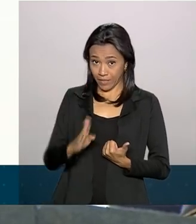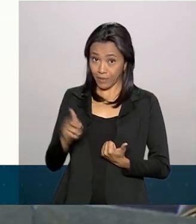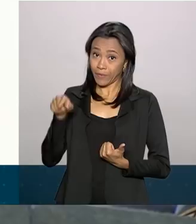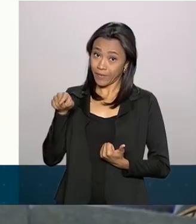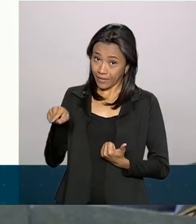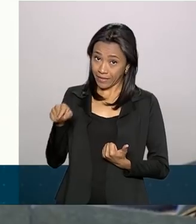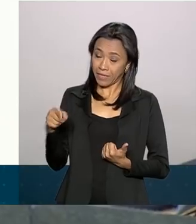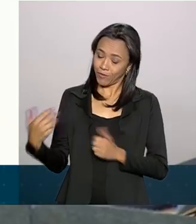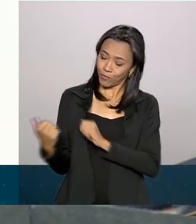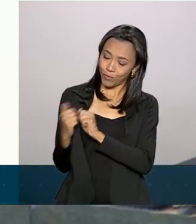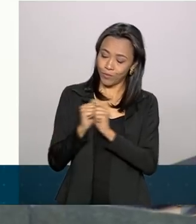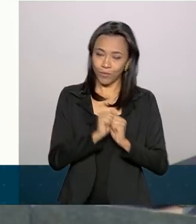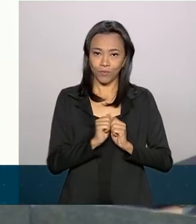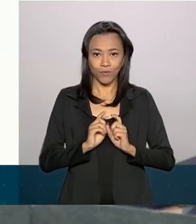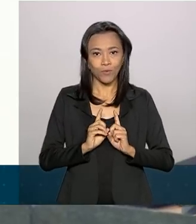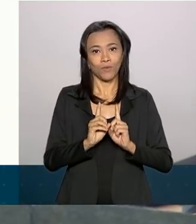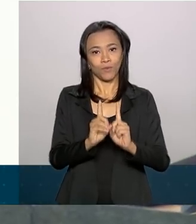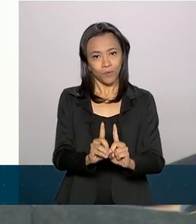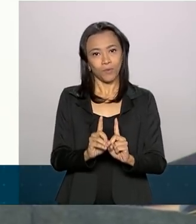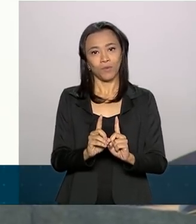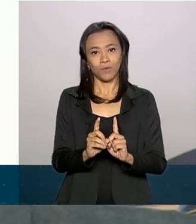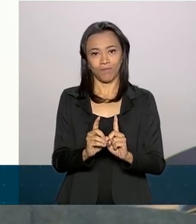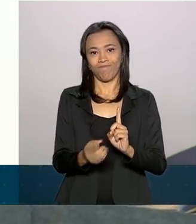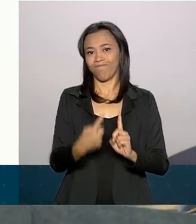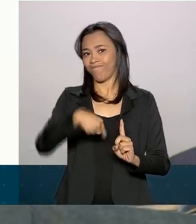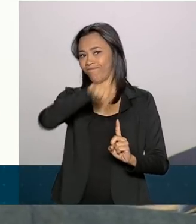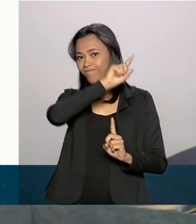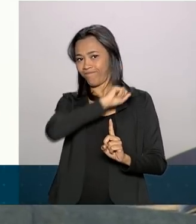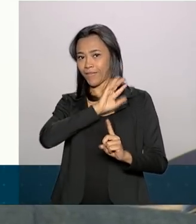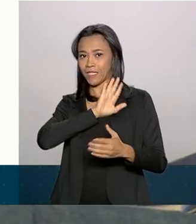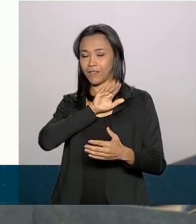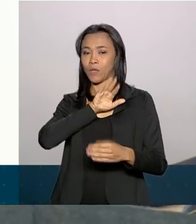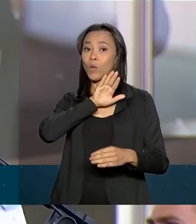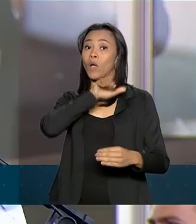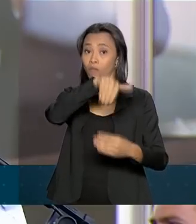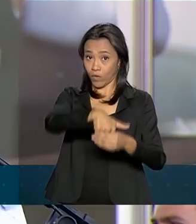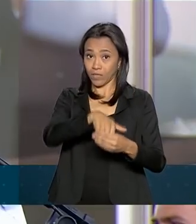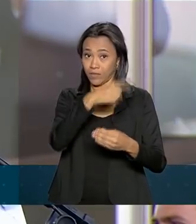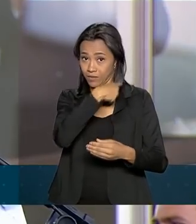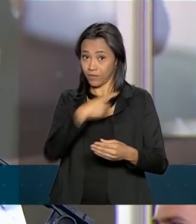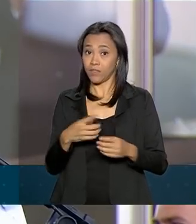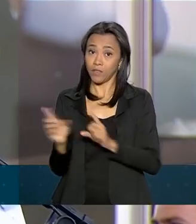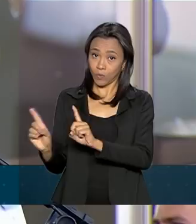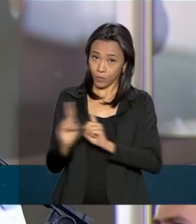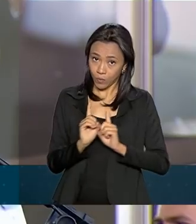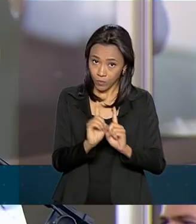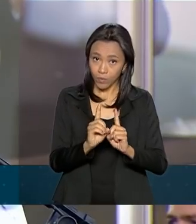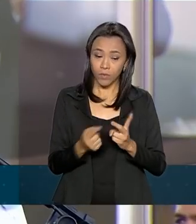chapa nas últimas eleições. Senhor Fernando Azevedo,